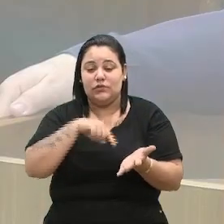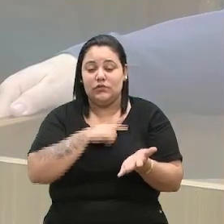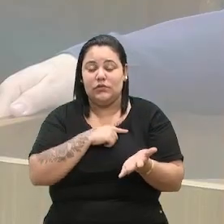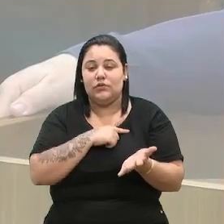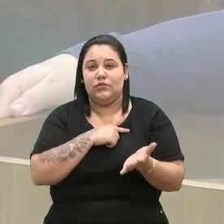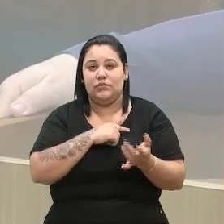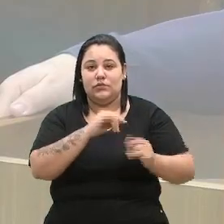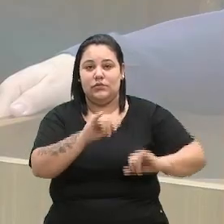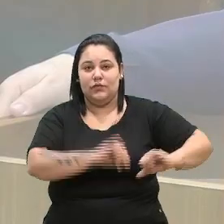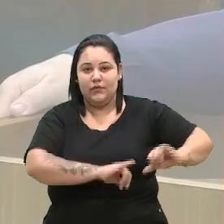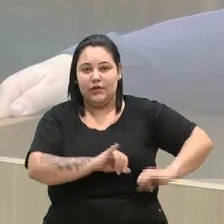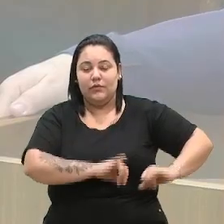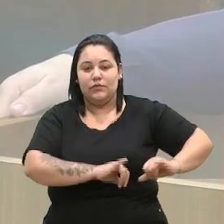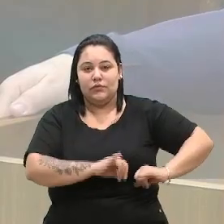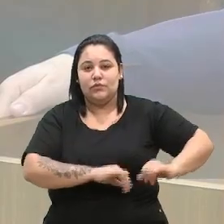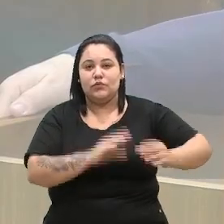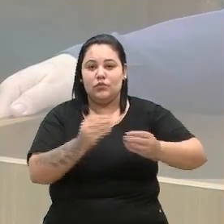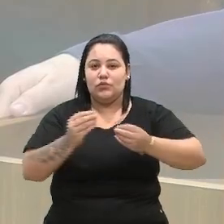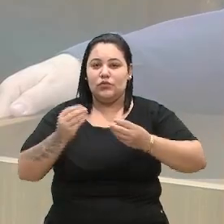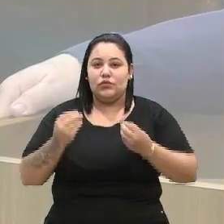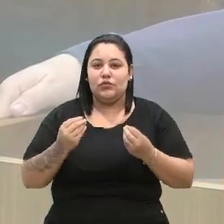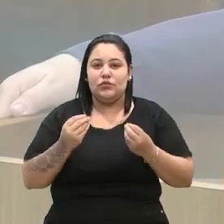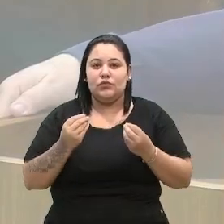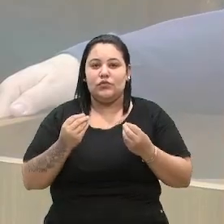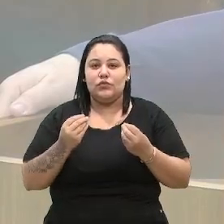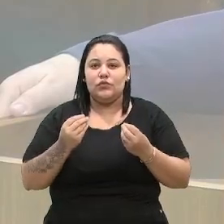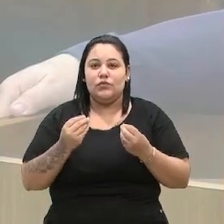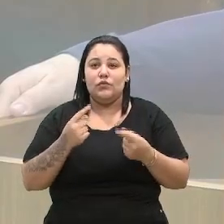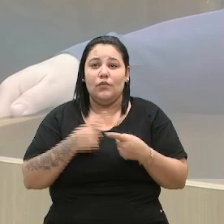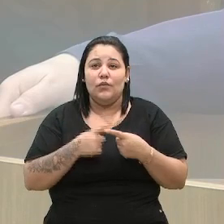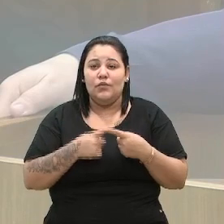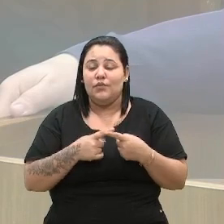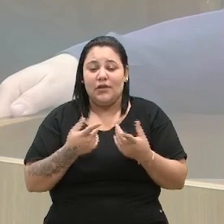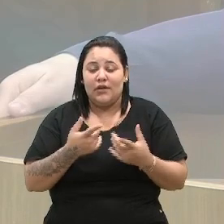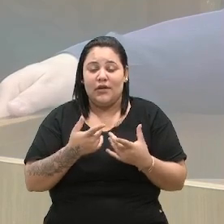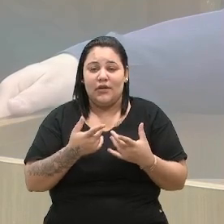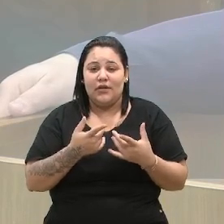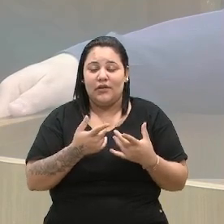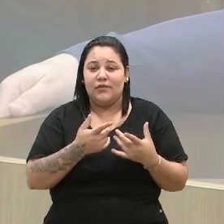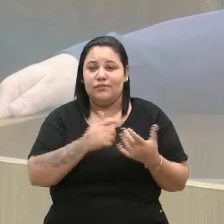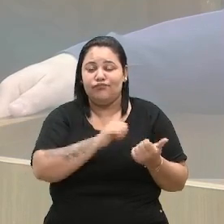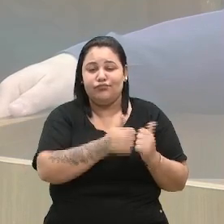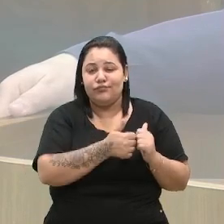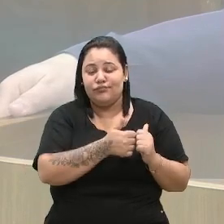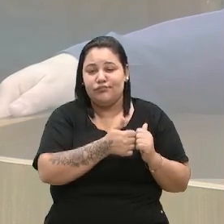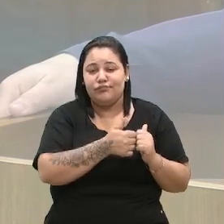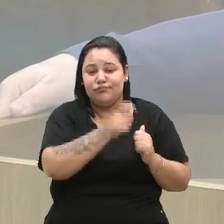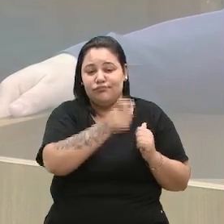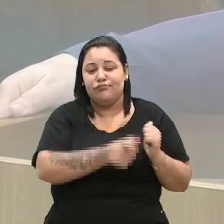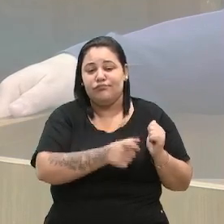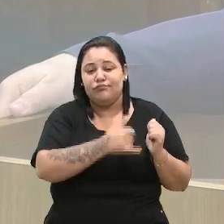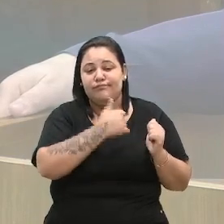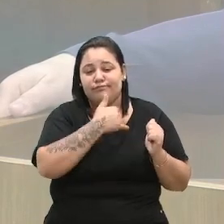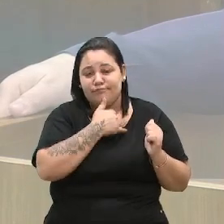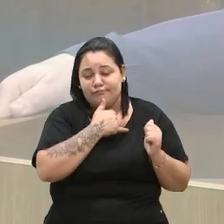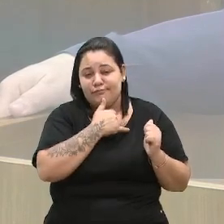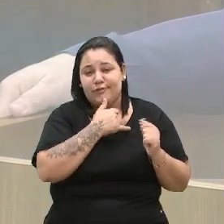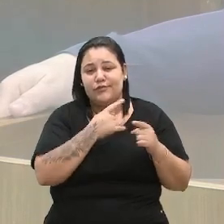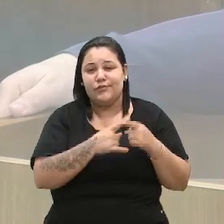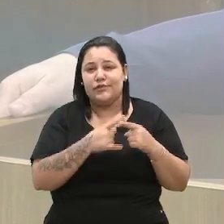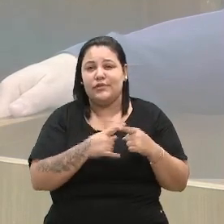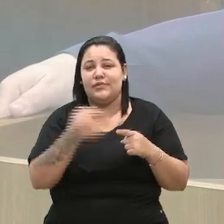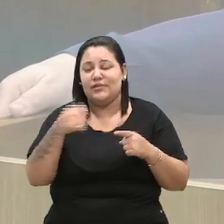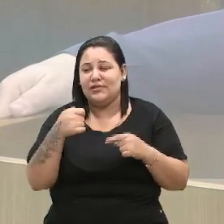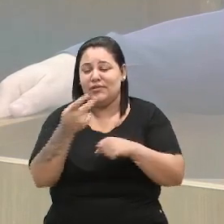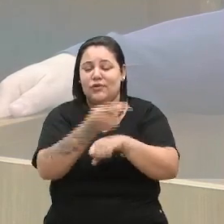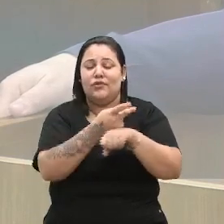sofre muito, porque às vezes acaba até desestimulando o atleta, porque tu correr atrás de fazer janta, almoço, procurar vaquinha,